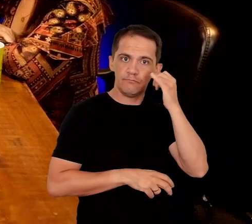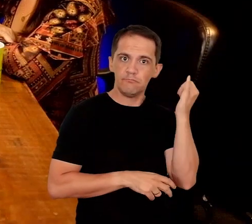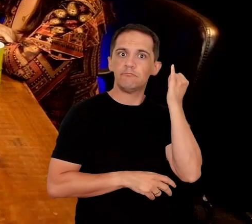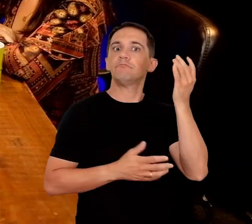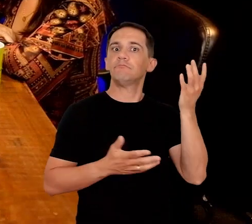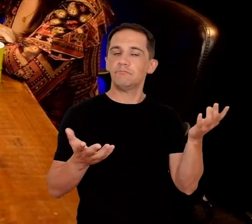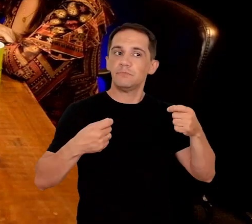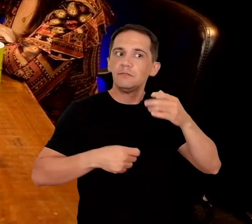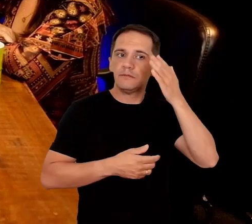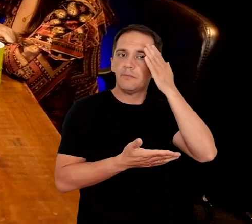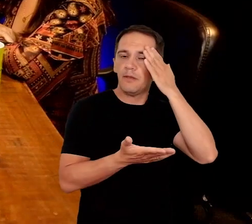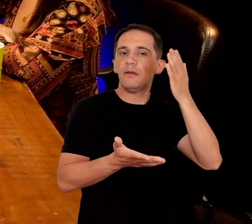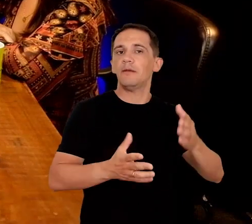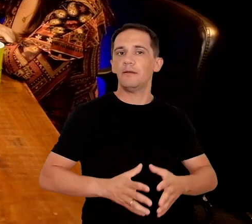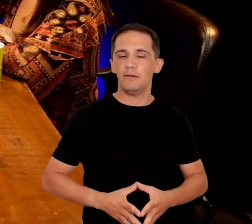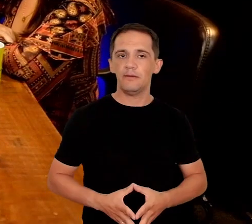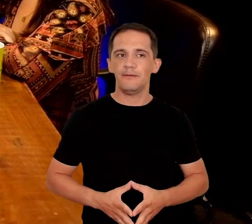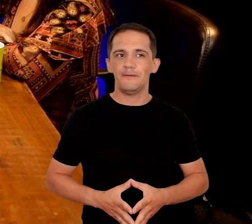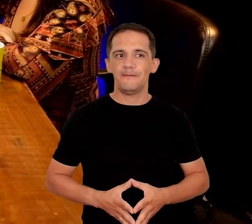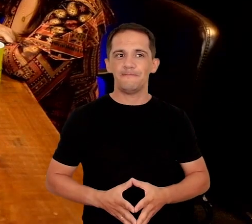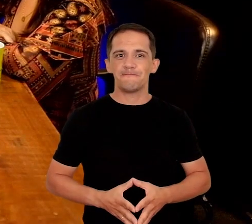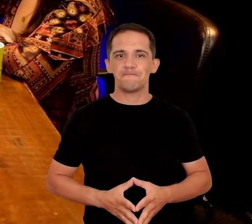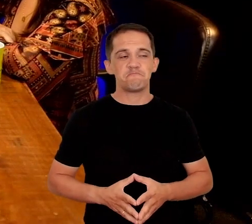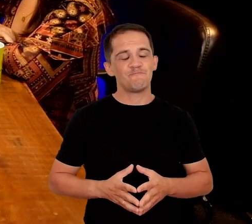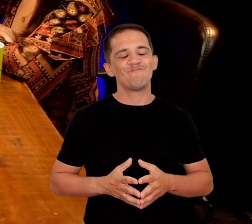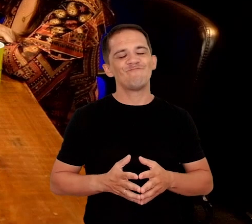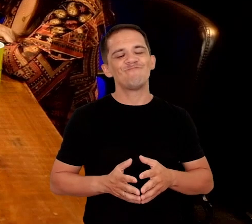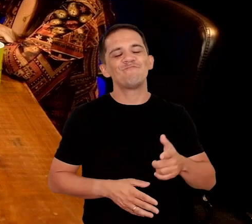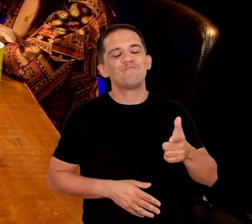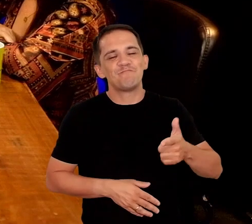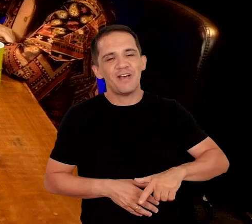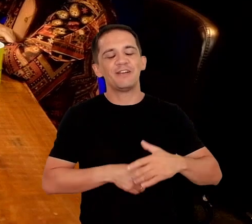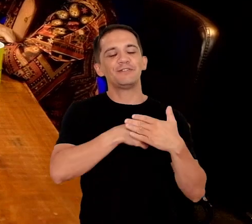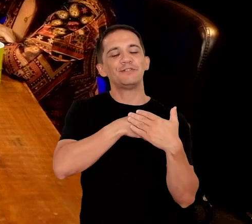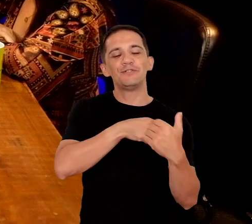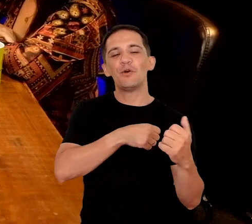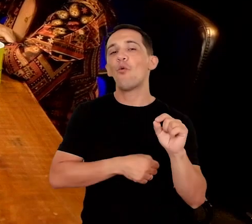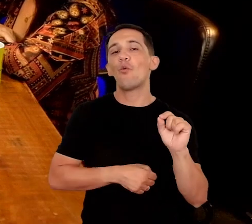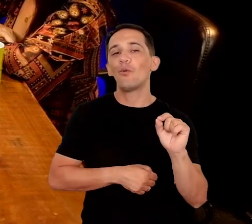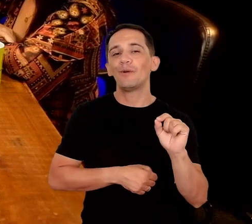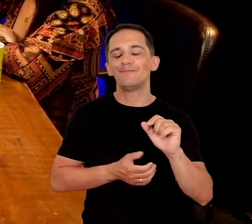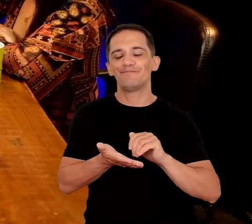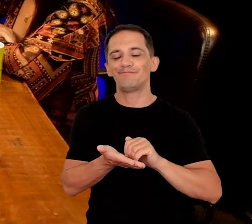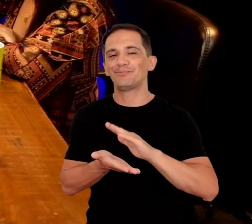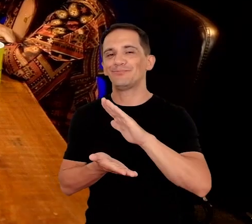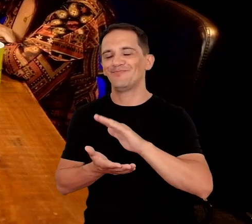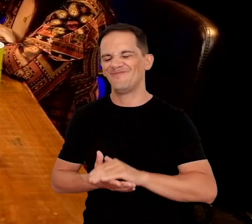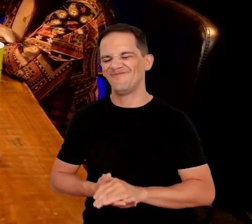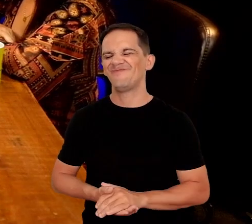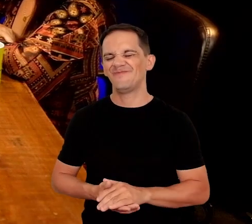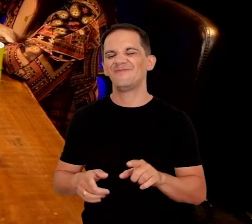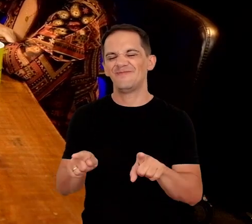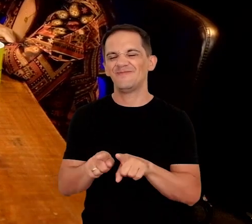palestra. Né? Então, em qualquer, ou às vezes até para ser demitido. Chama o intérprete também. Já chamaram vocês para uma demissão?